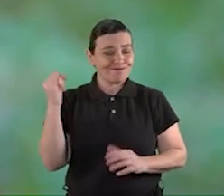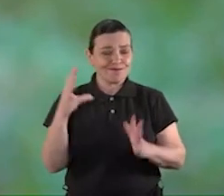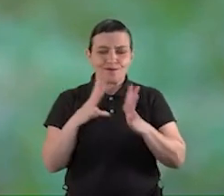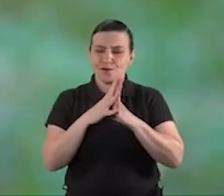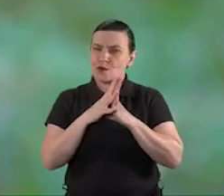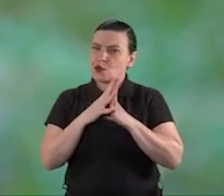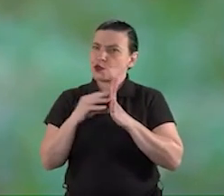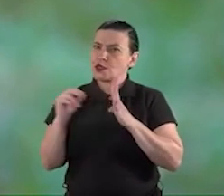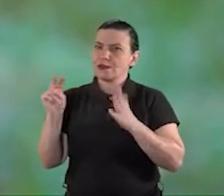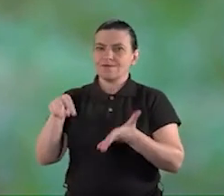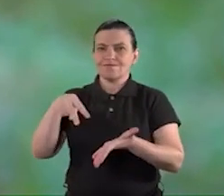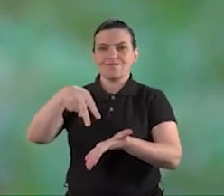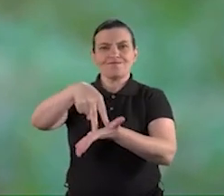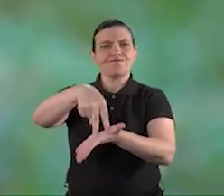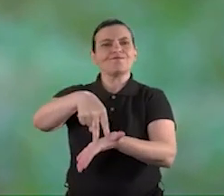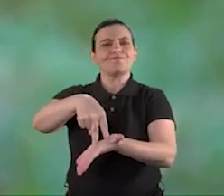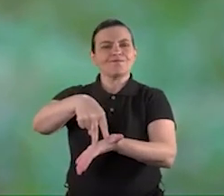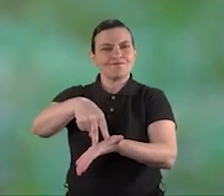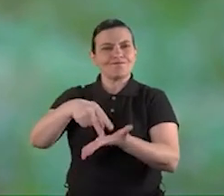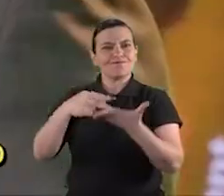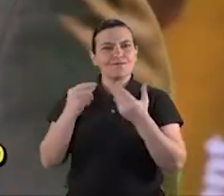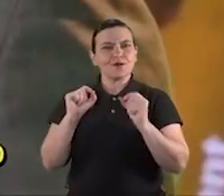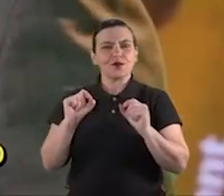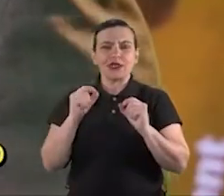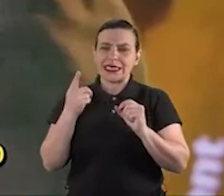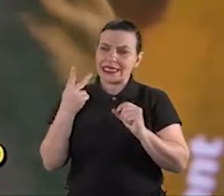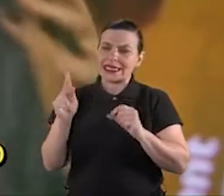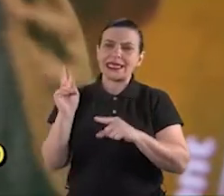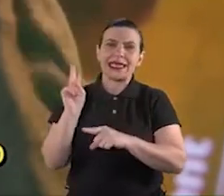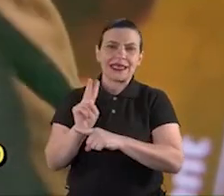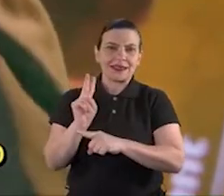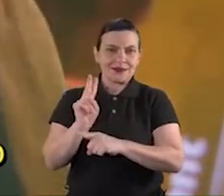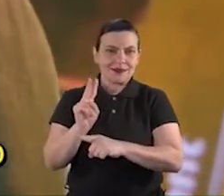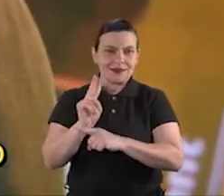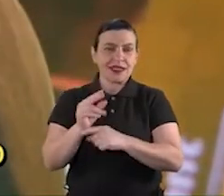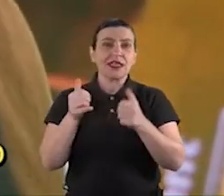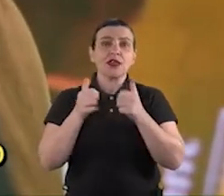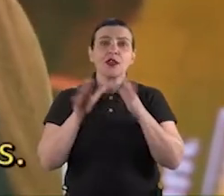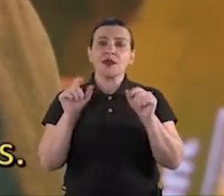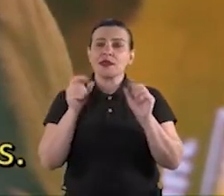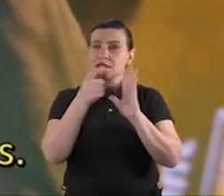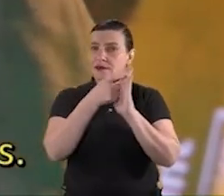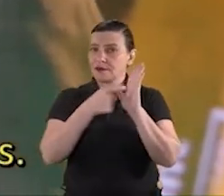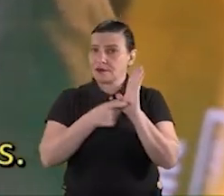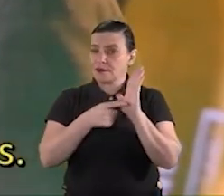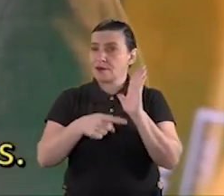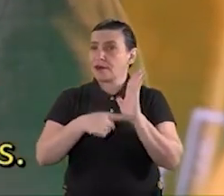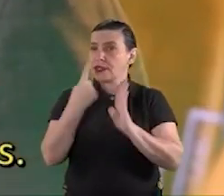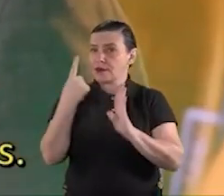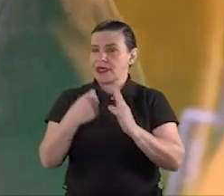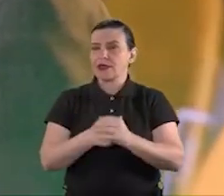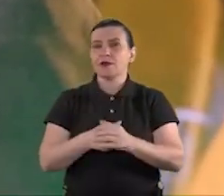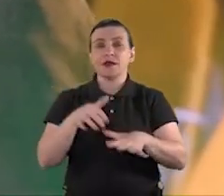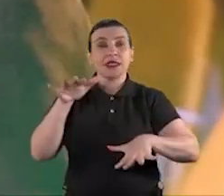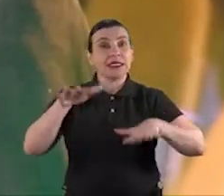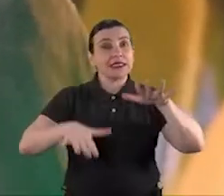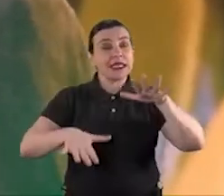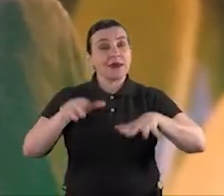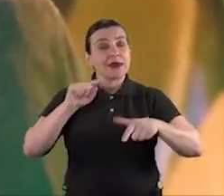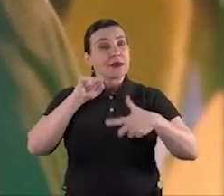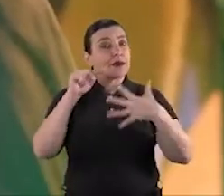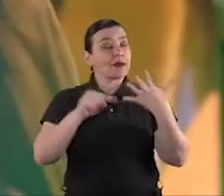consistente de resiliência expresso por sua imunidade vamos começar classificando o primeiro de acordo com as